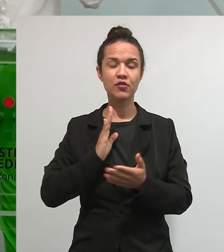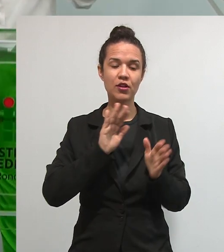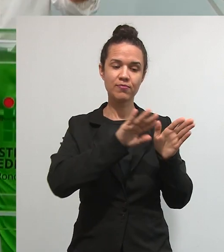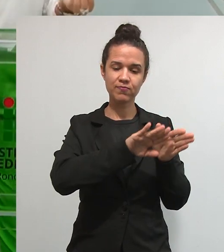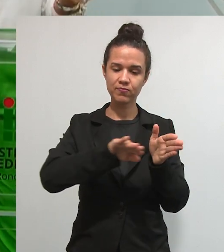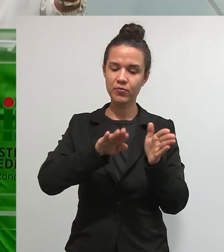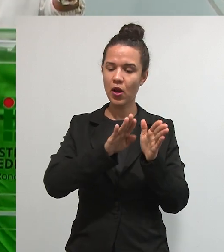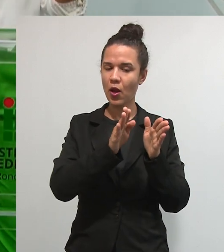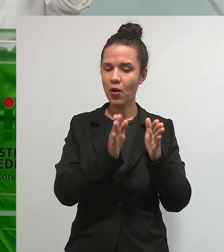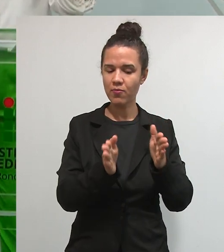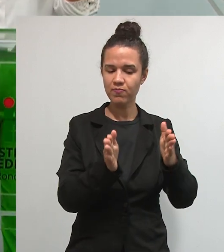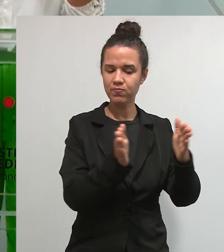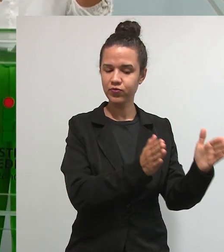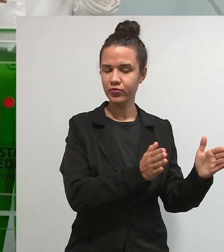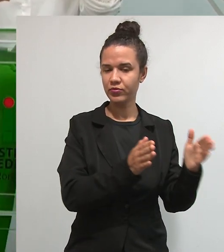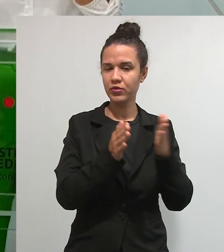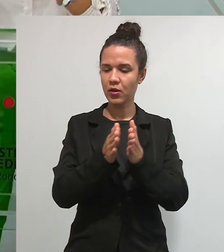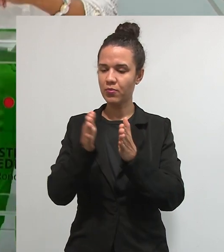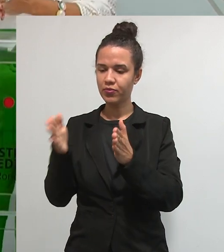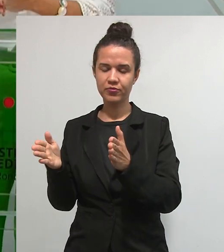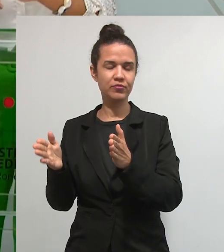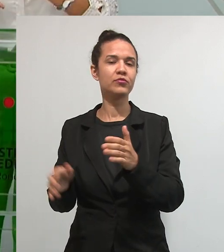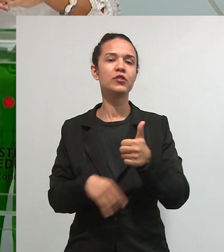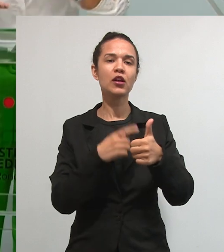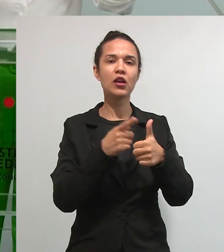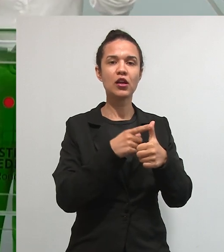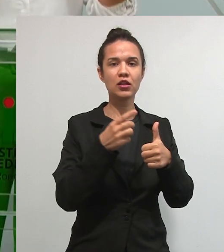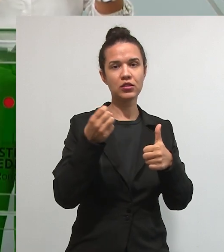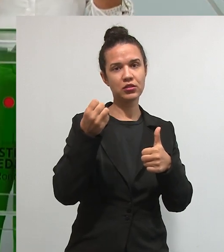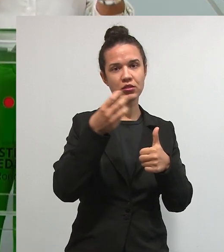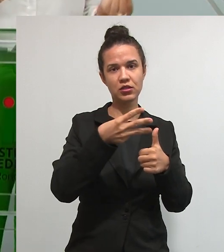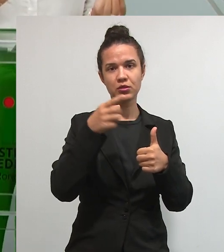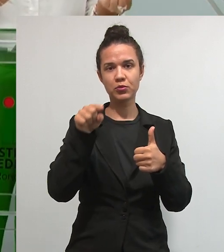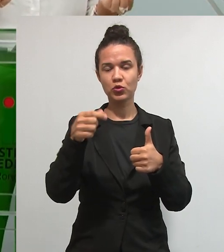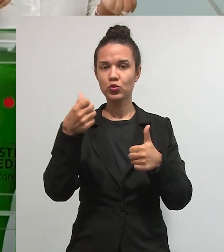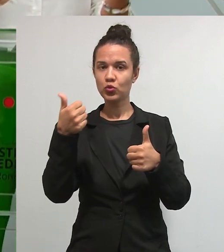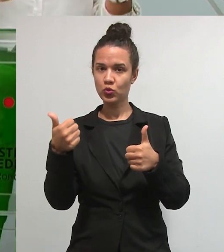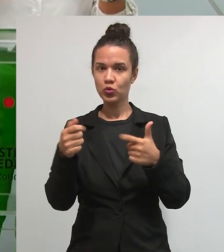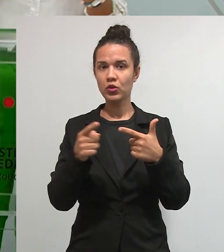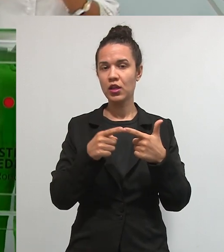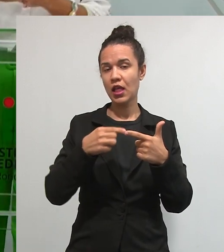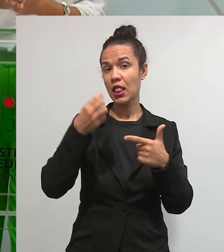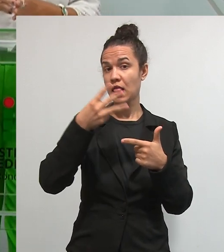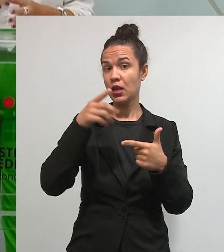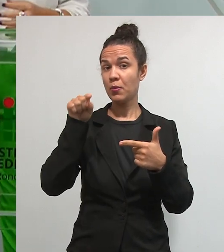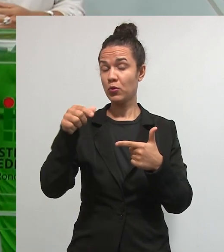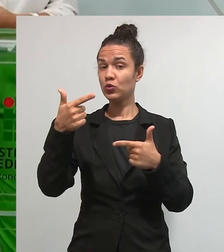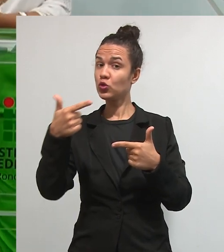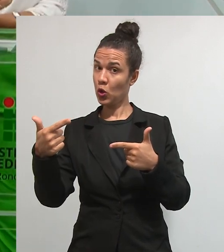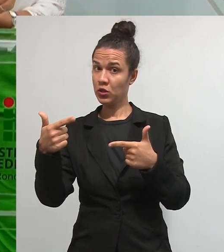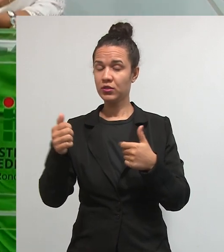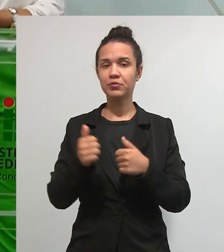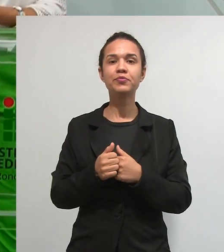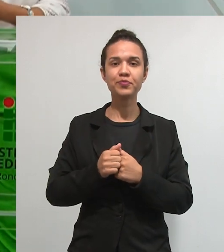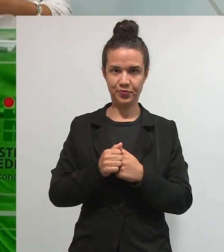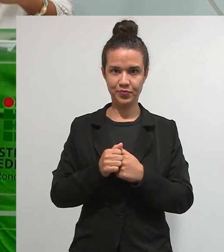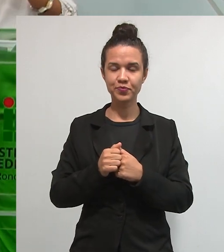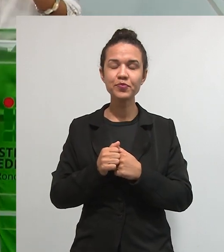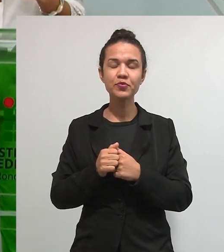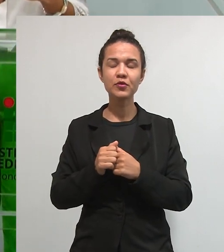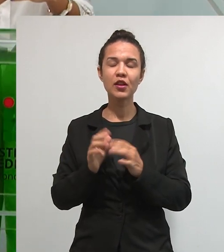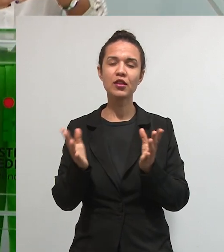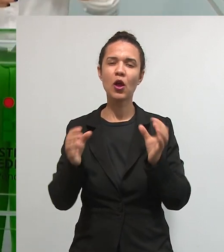em duas. Então, temos a aula 3.1 e a aula 3.2. Vamos começar aqui com as estruturas das